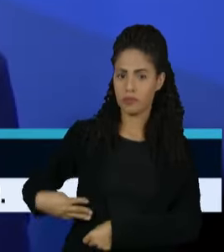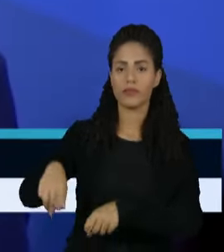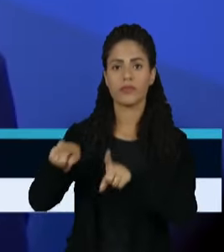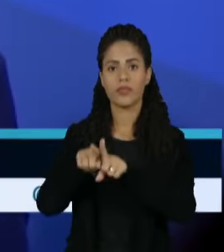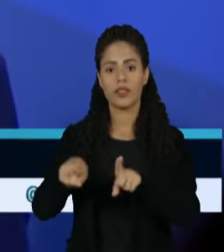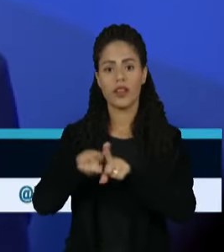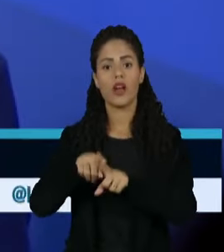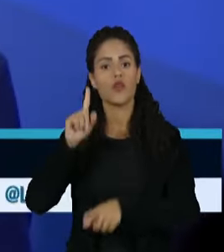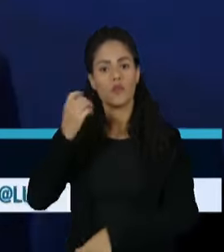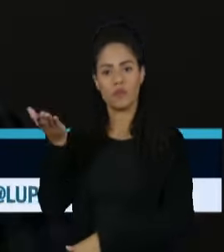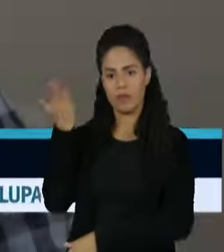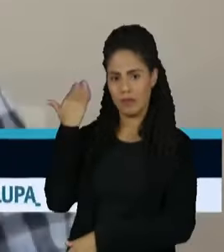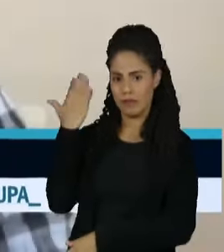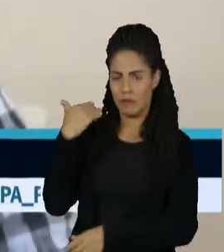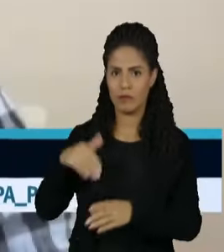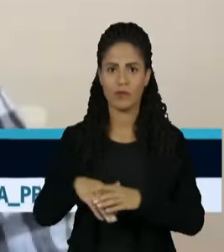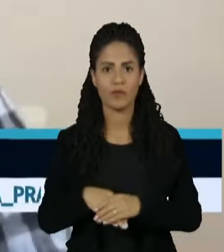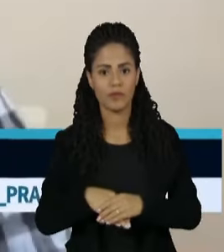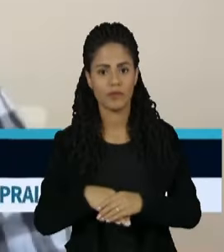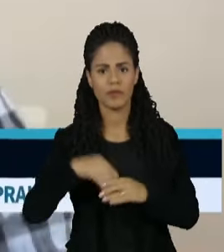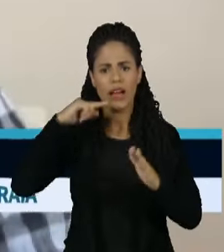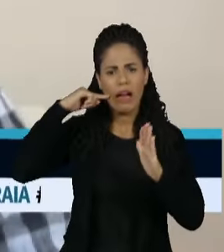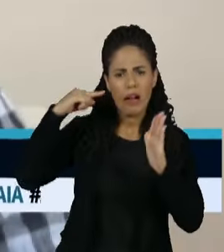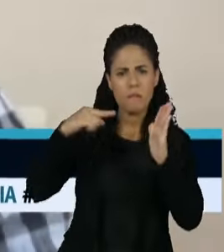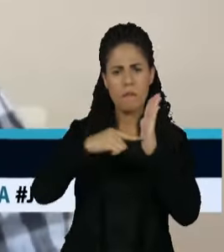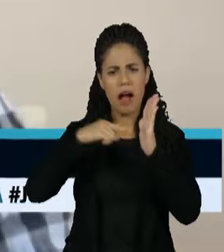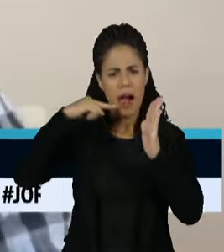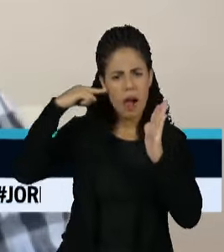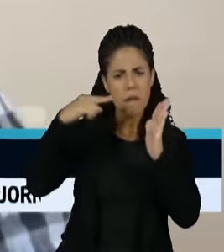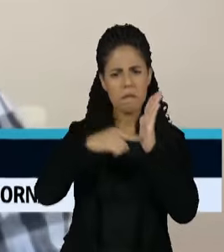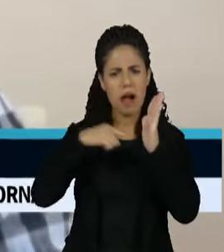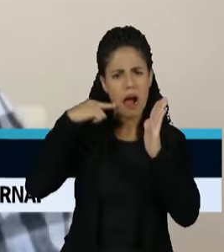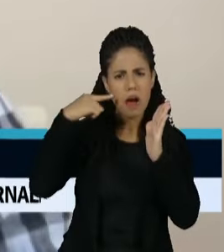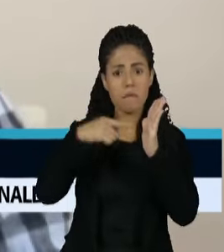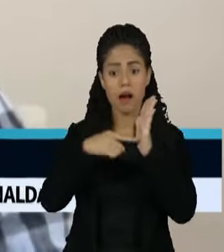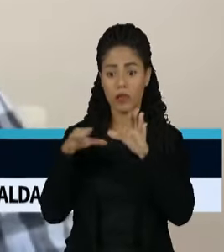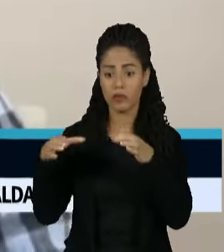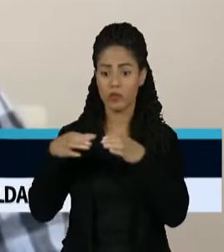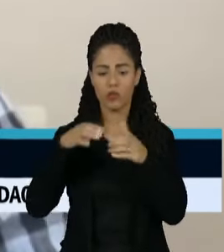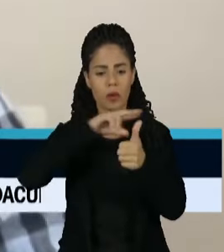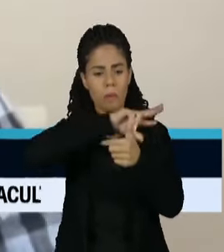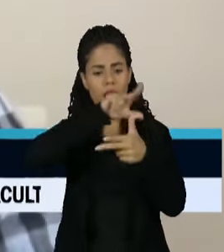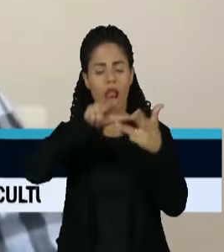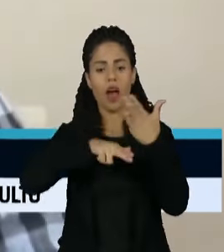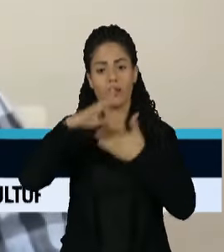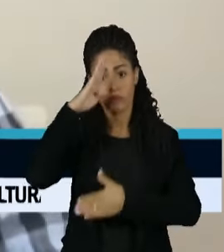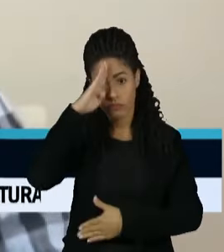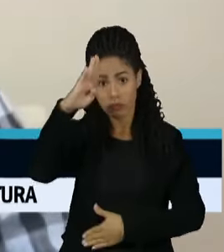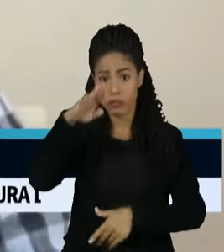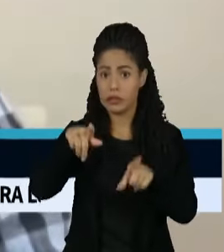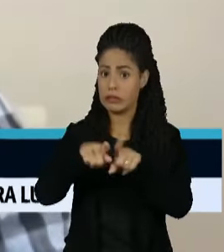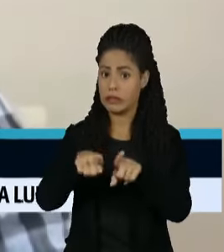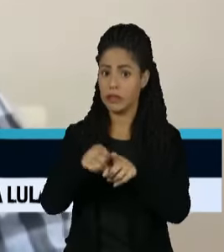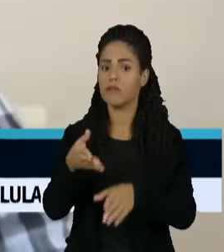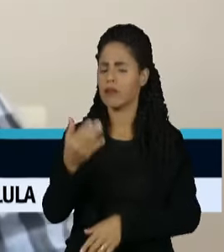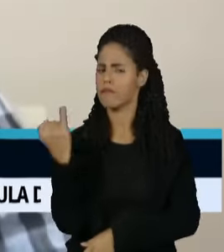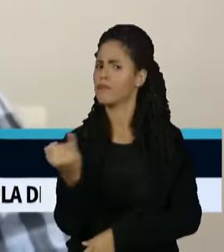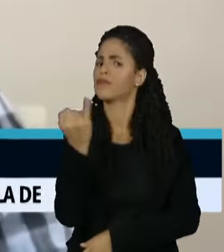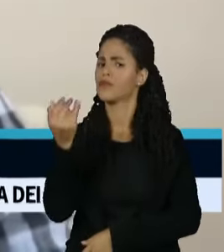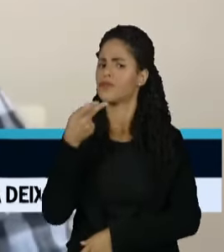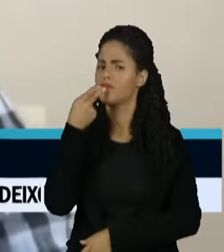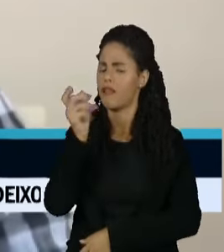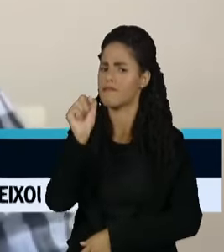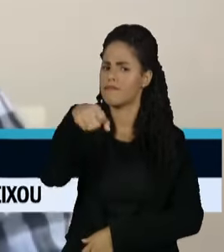no governo passado. As denúncias que pairam sobre integrantes das Forças Armadas e sobre a corporação, muito importante